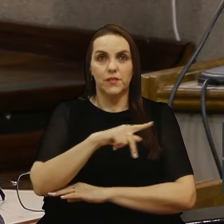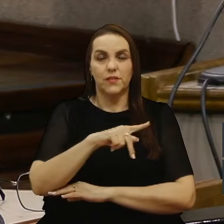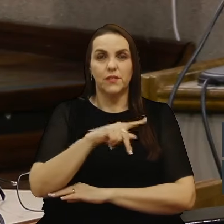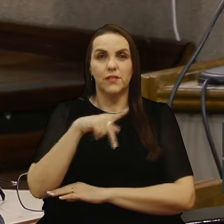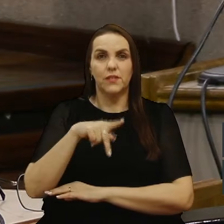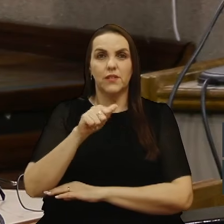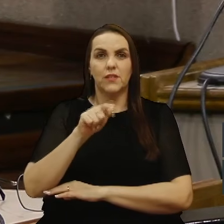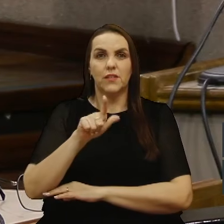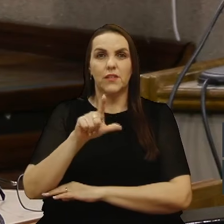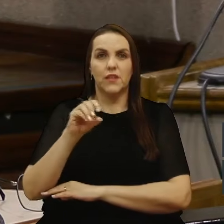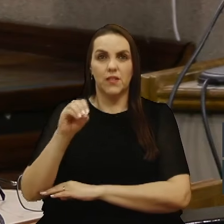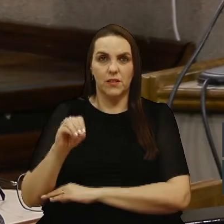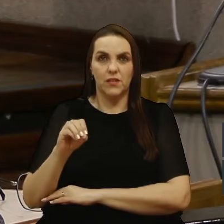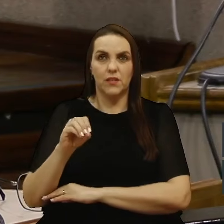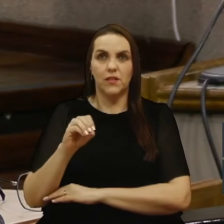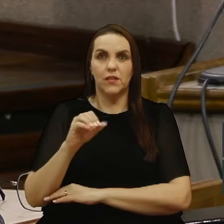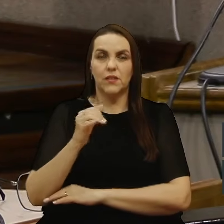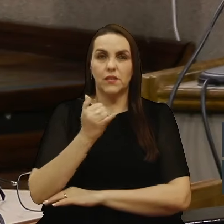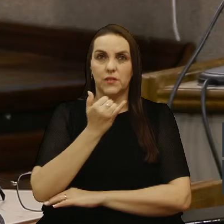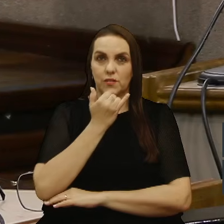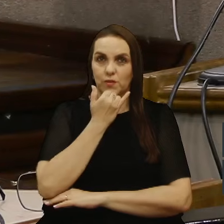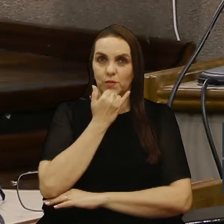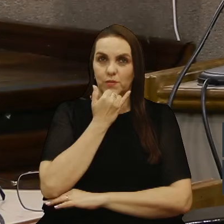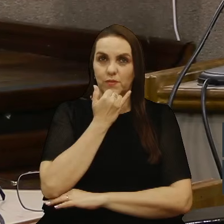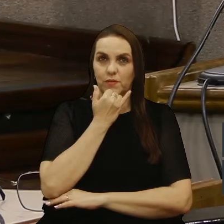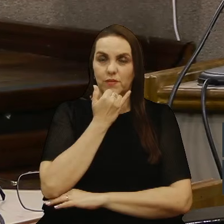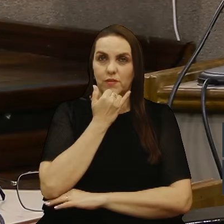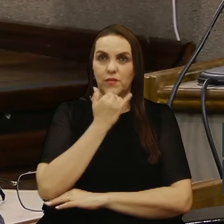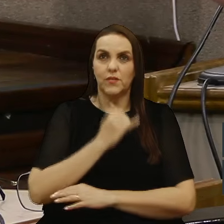Paulo. Desculpa,